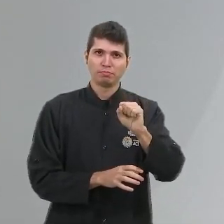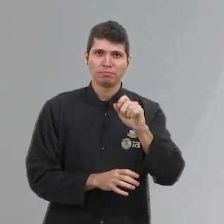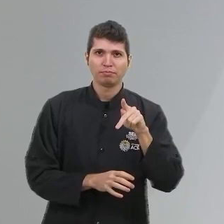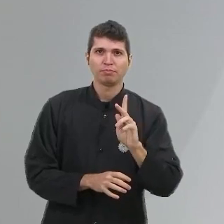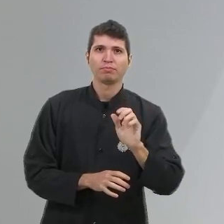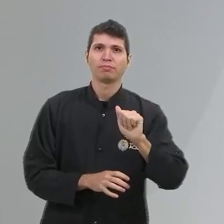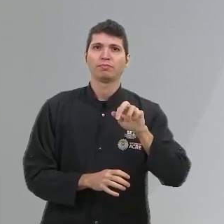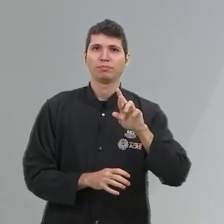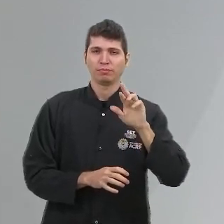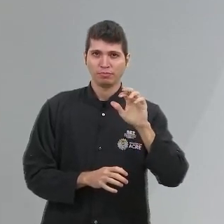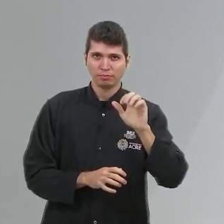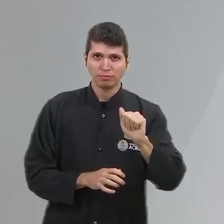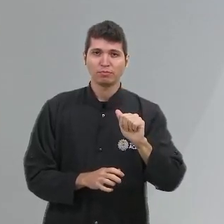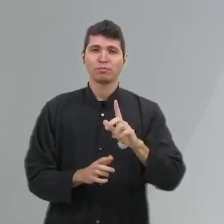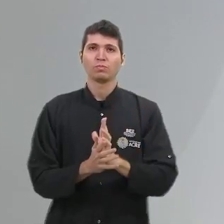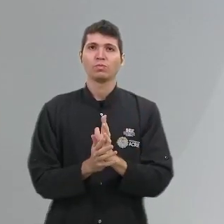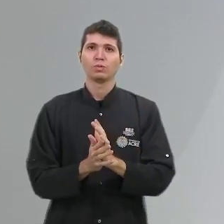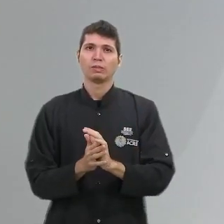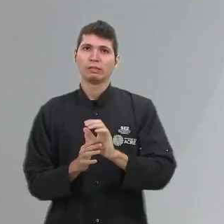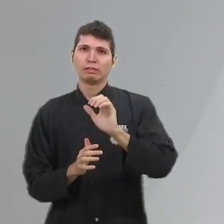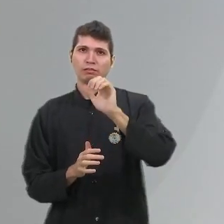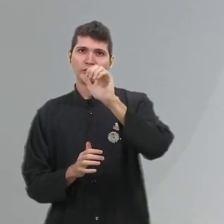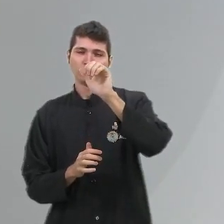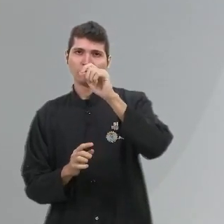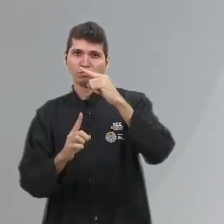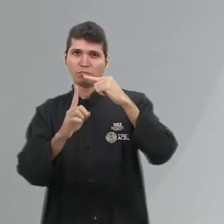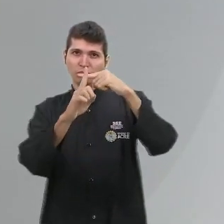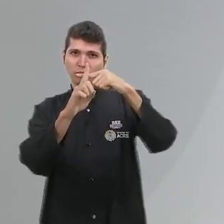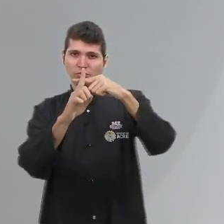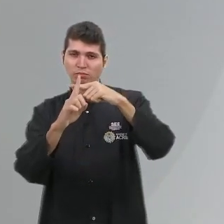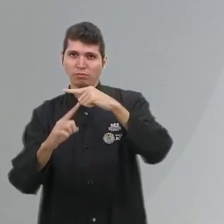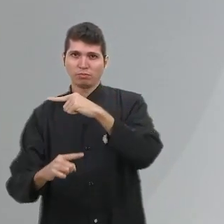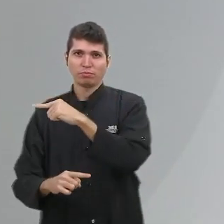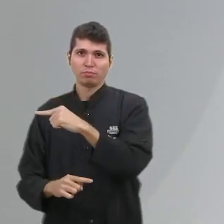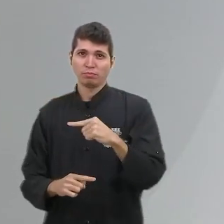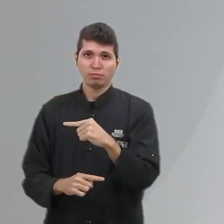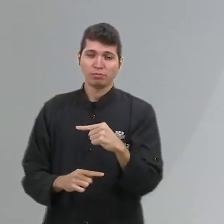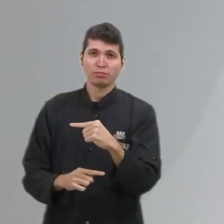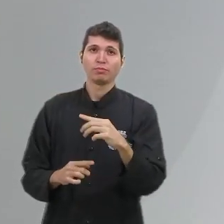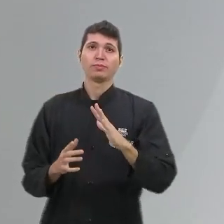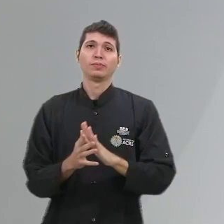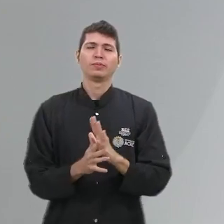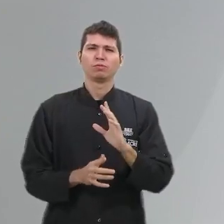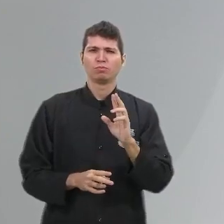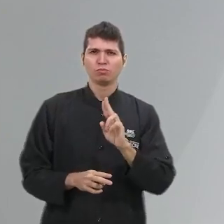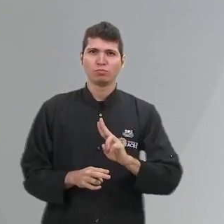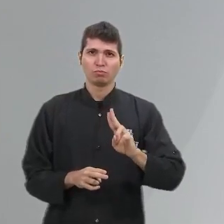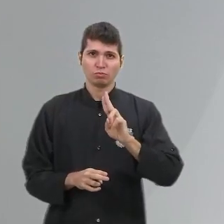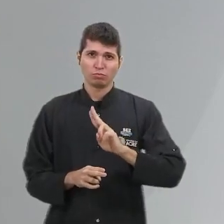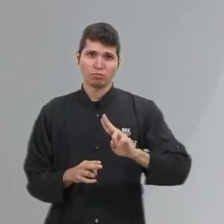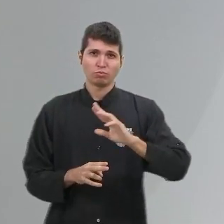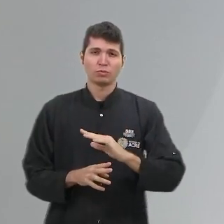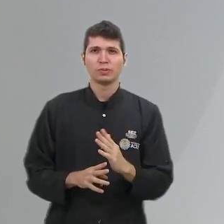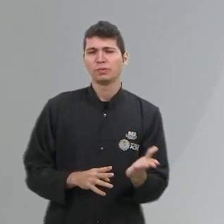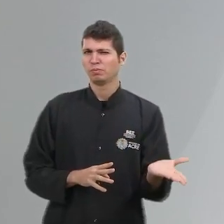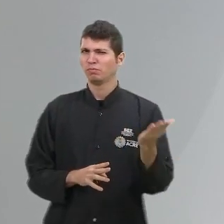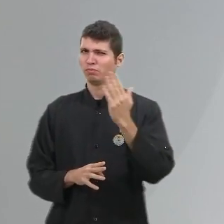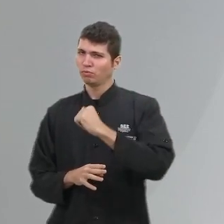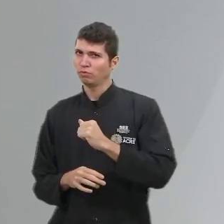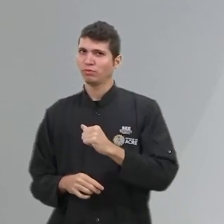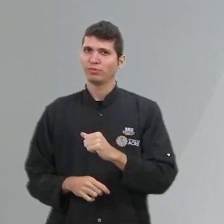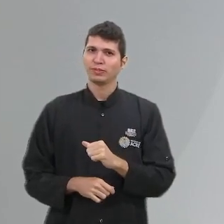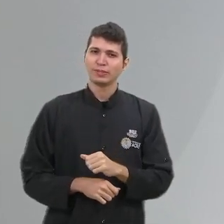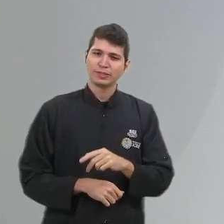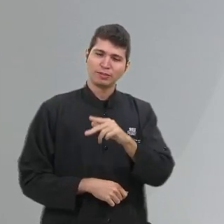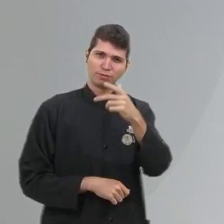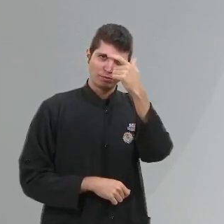ponto de máximo e ponto de mínimo sendo usado em questões do Enem, tá bom? Professor James Barbosa, matemática, vem comigo, vamos trabalhar um pouquinho